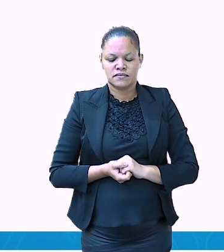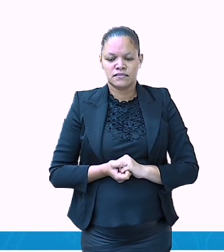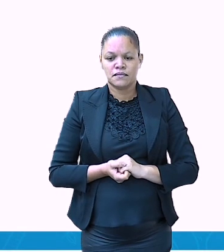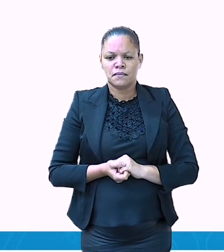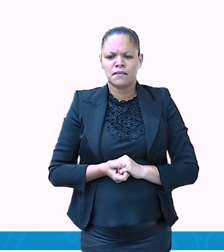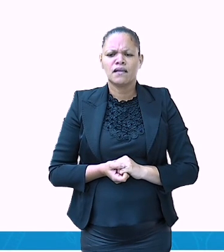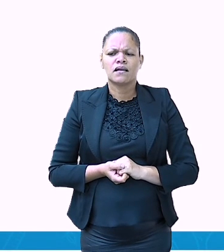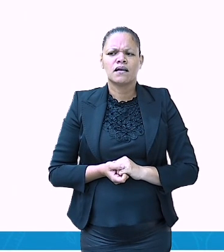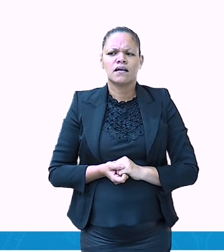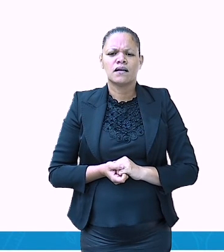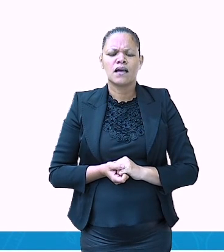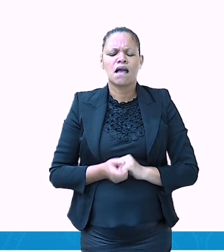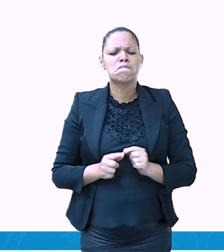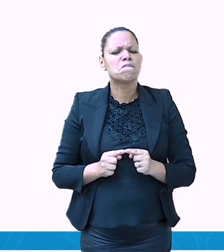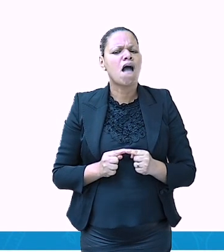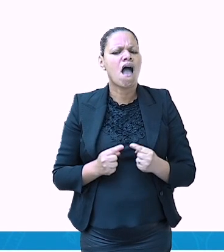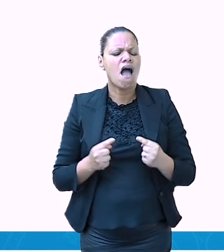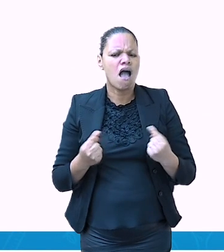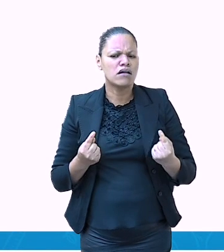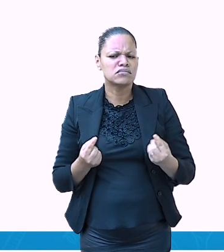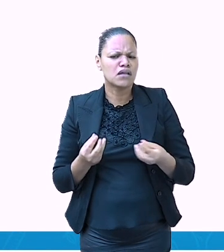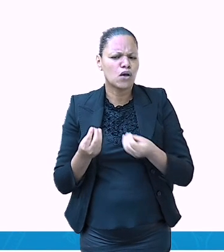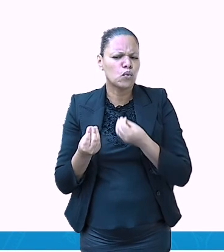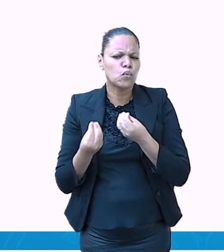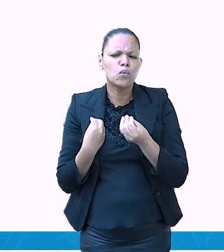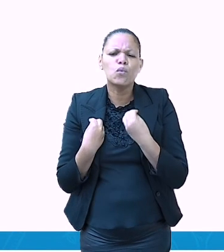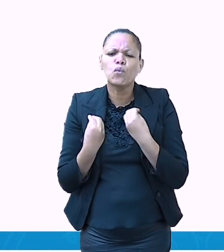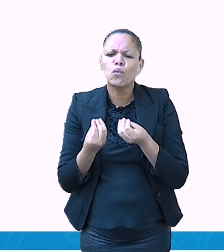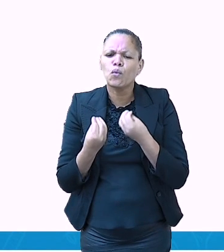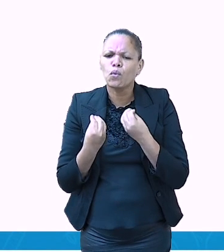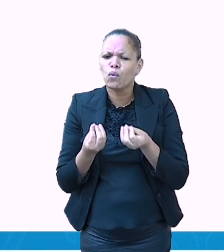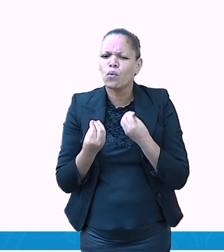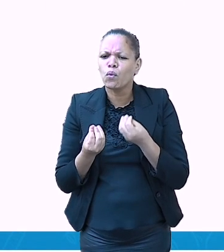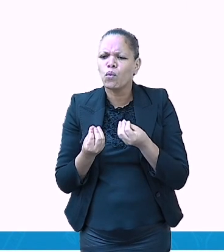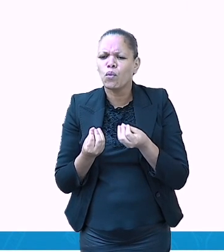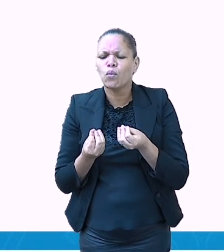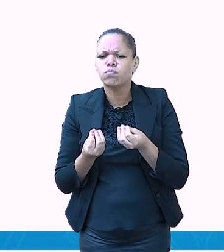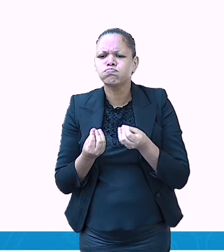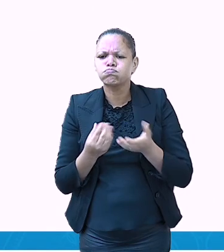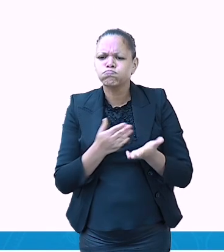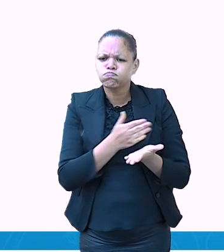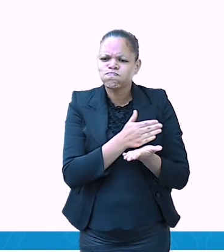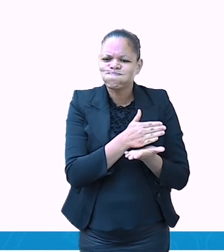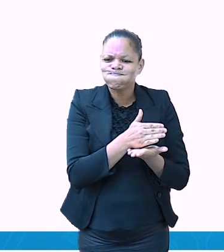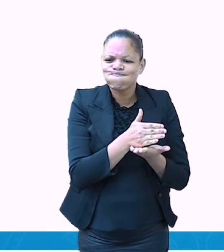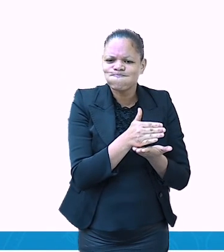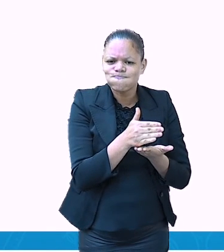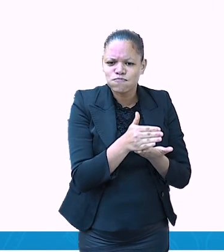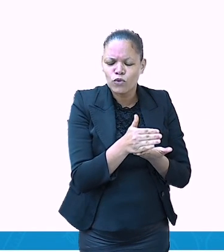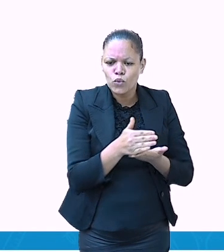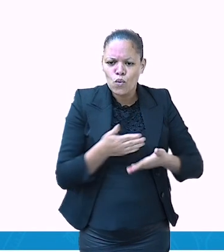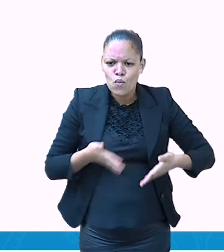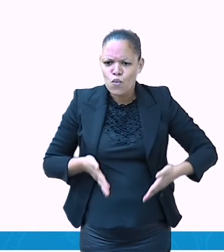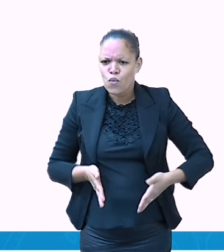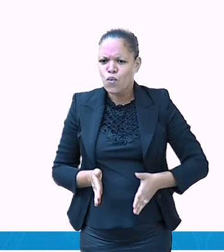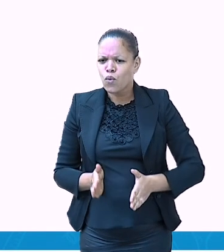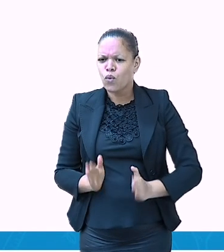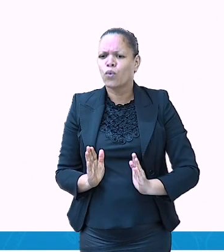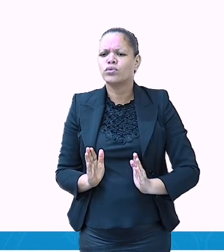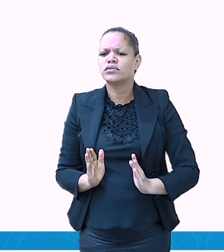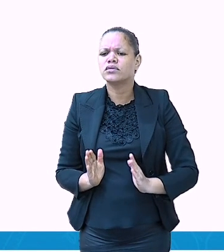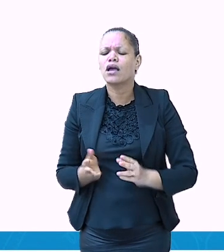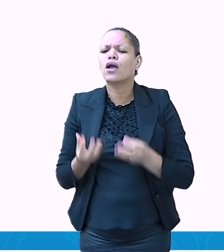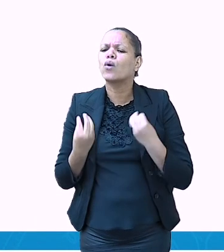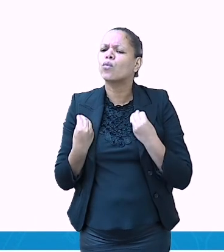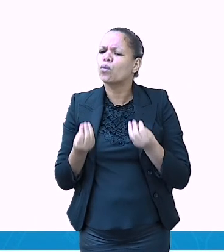Ok? E aí, da parte dos répteis, o que mais eles são? A reprodução dos répteis